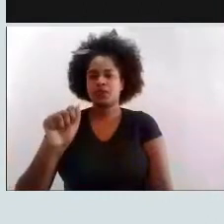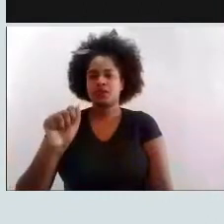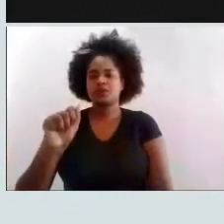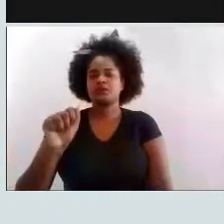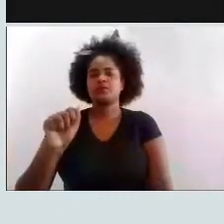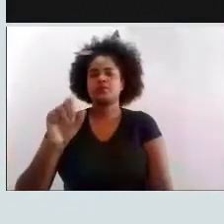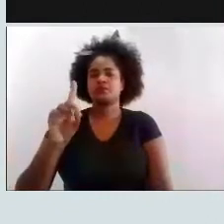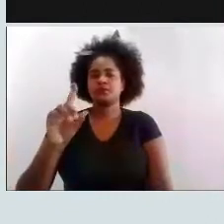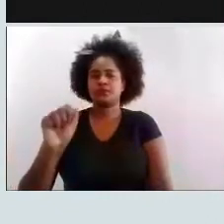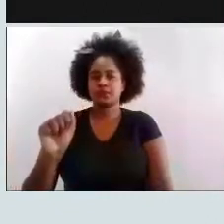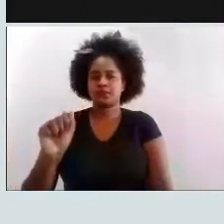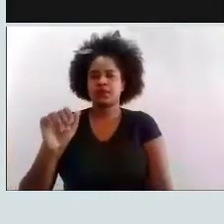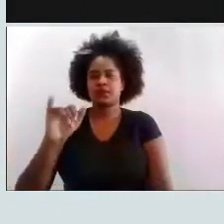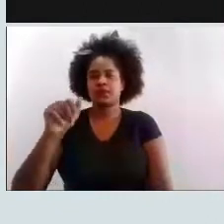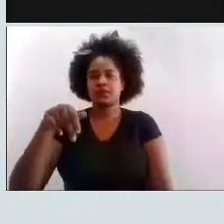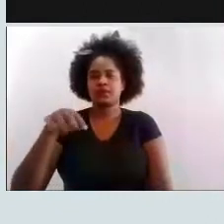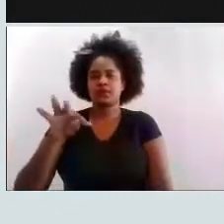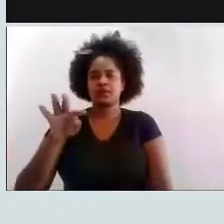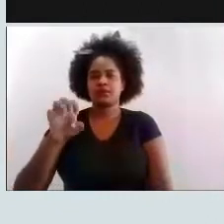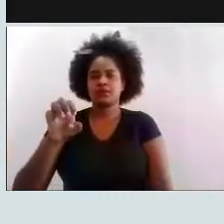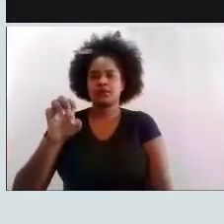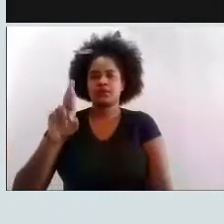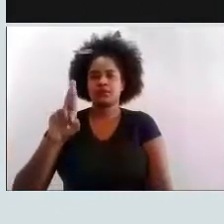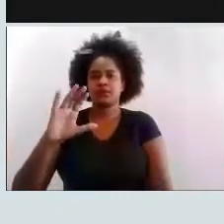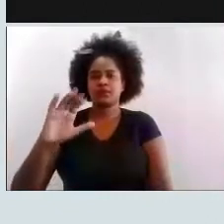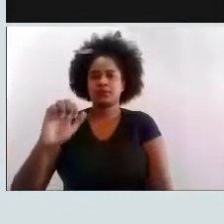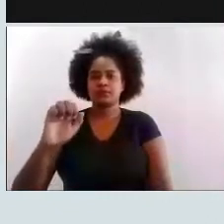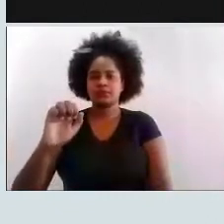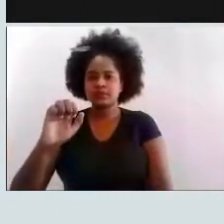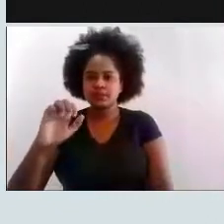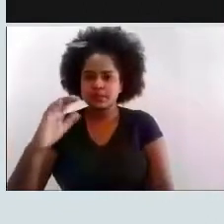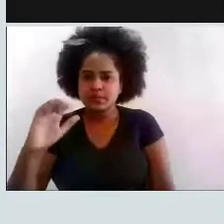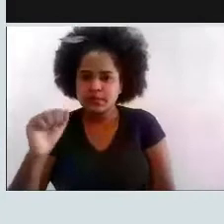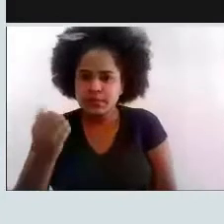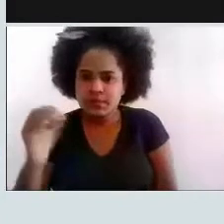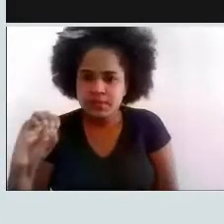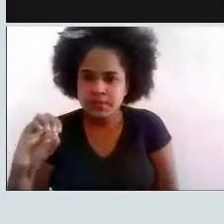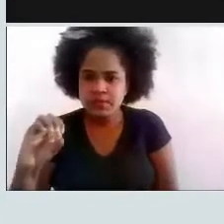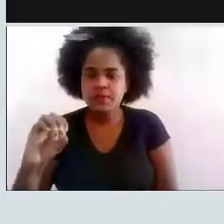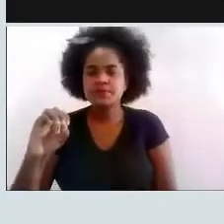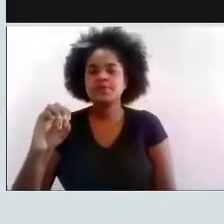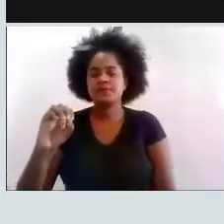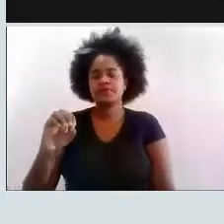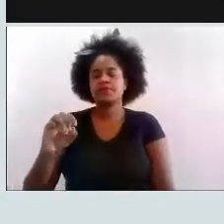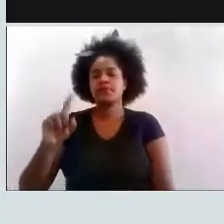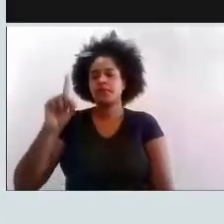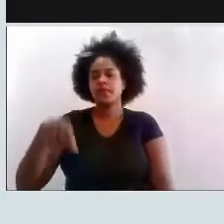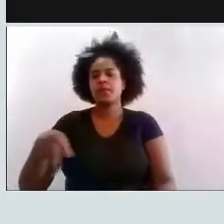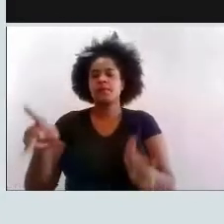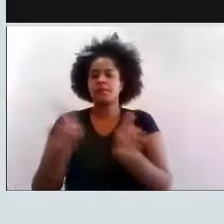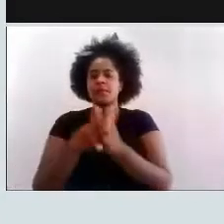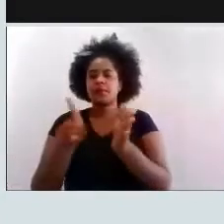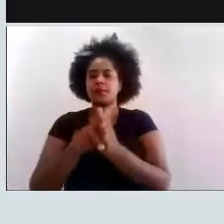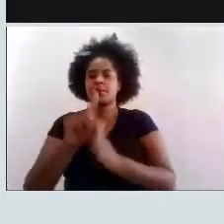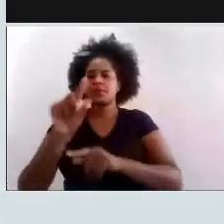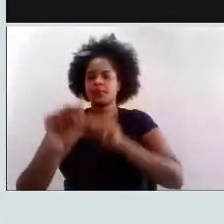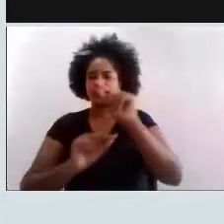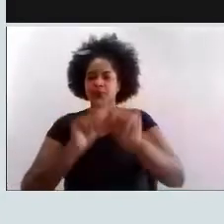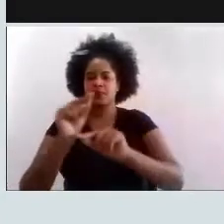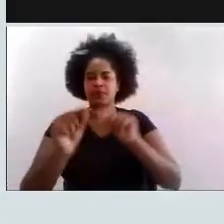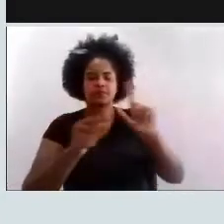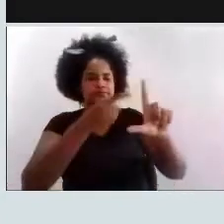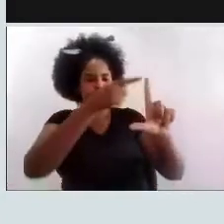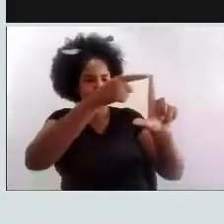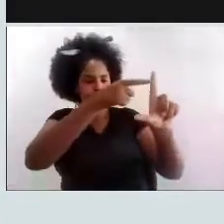um ponto e agora ele se transforma em uma reta, ou seja, ele vai passar pelos dois planos. Lembre desse